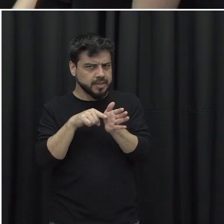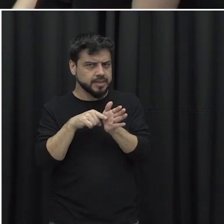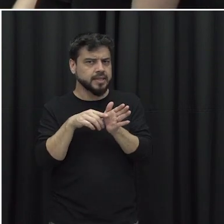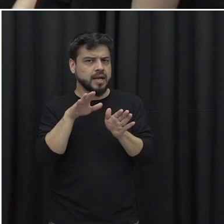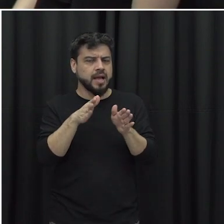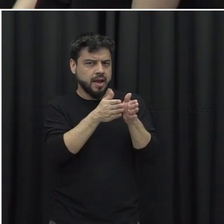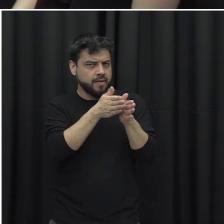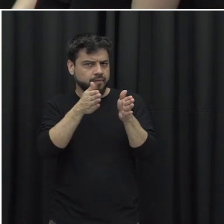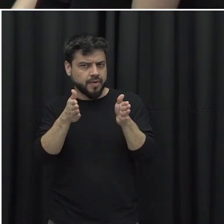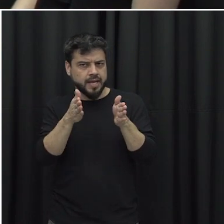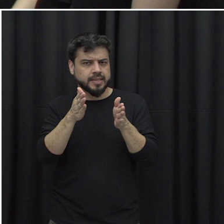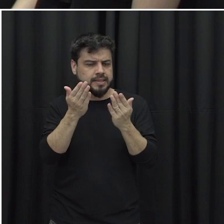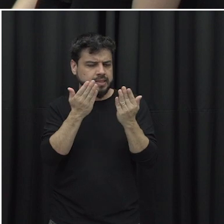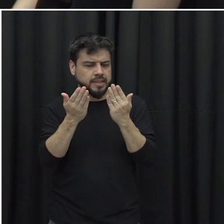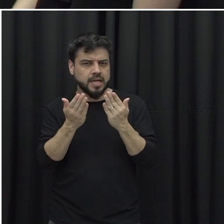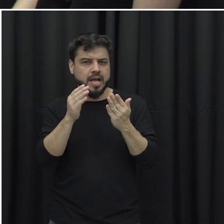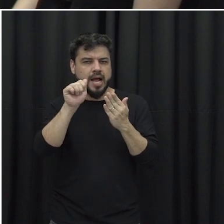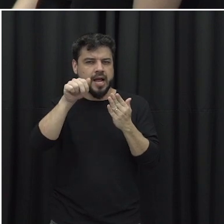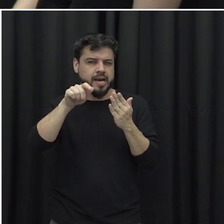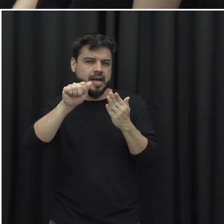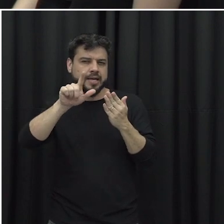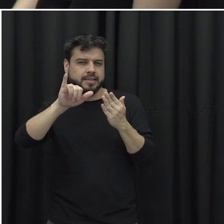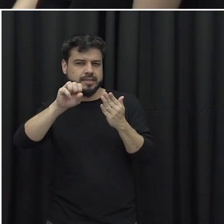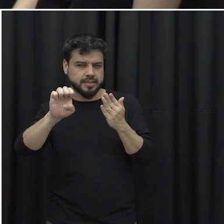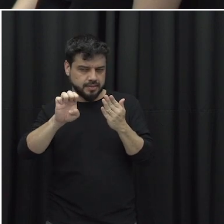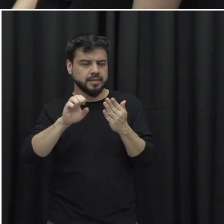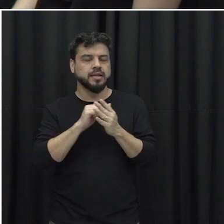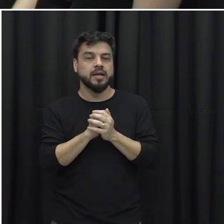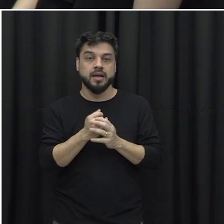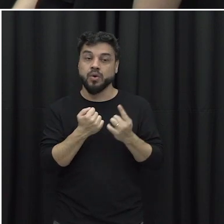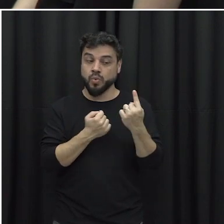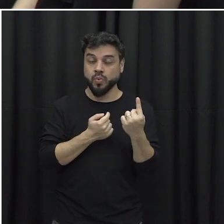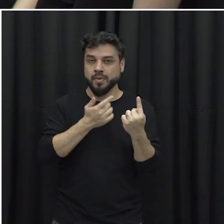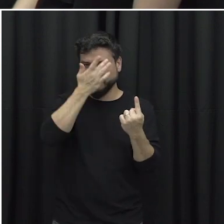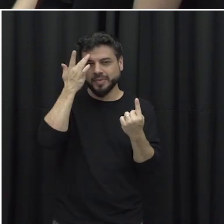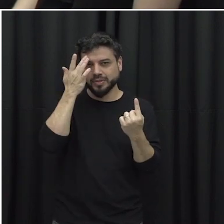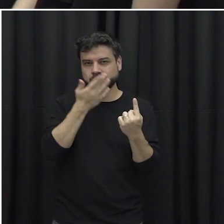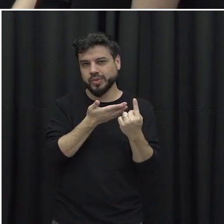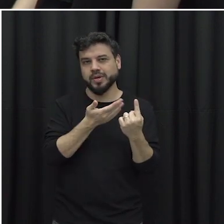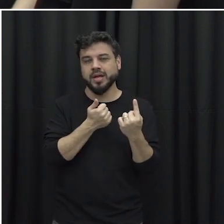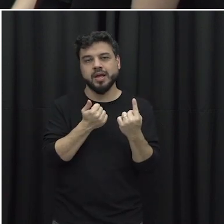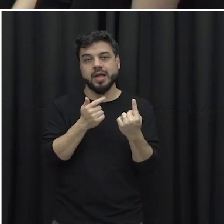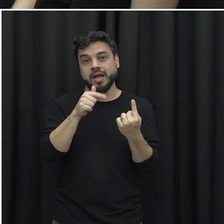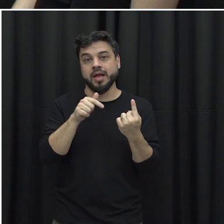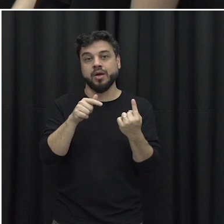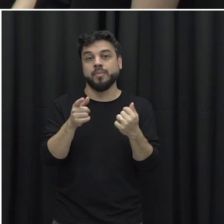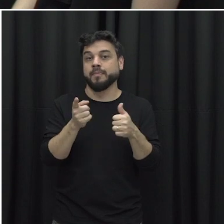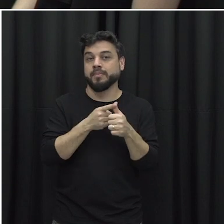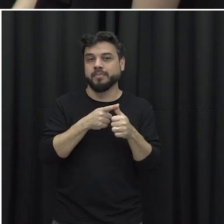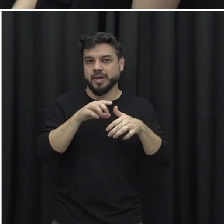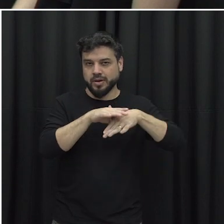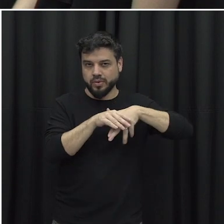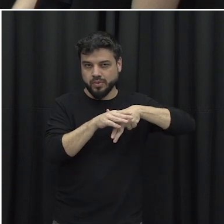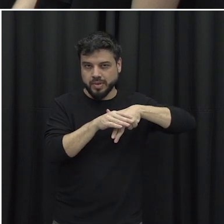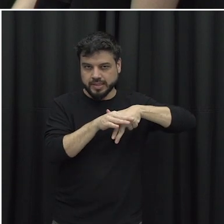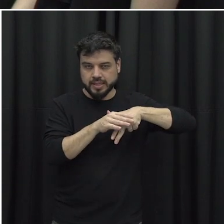de análise de resultado, esse foi o paciente 1, né, o paciente 0, na verdade, que a gente teve de tratamento. Como a